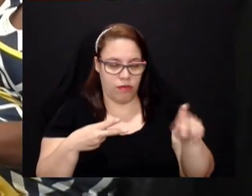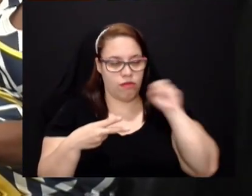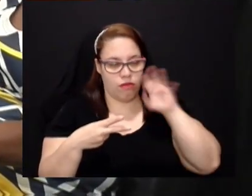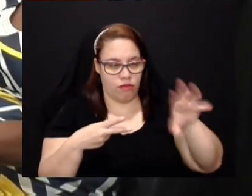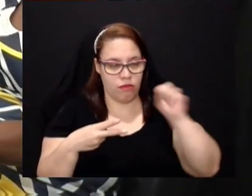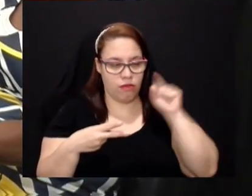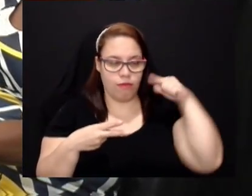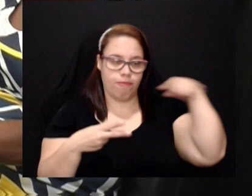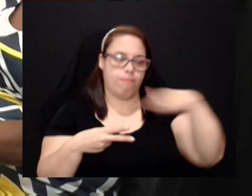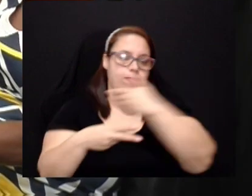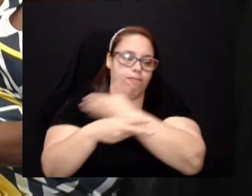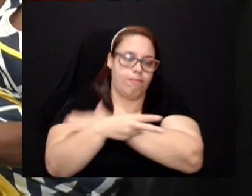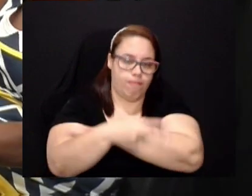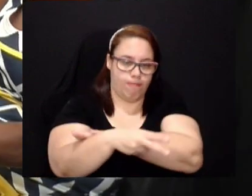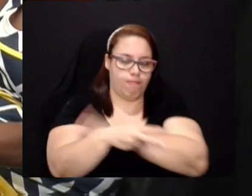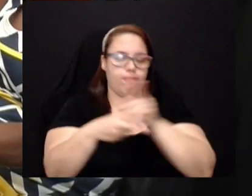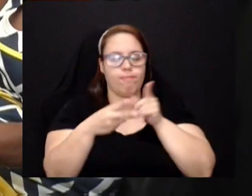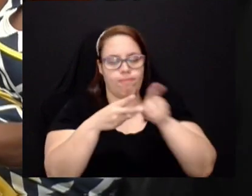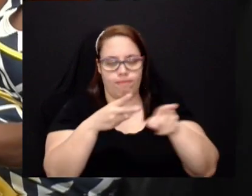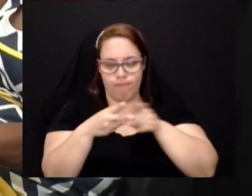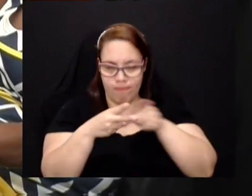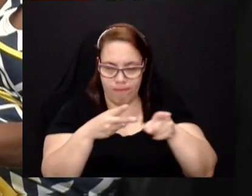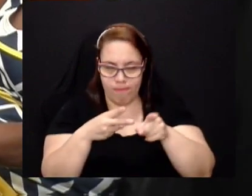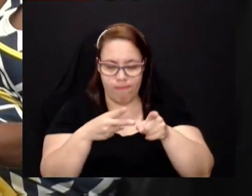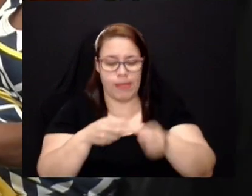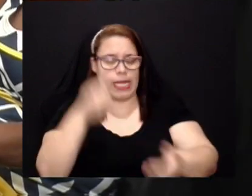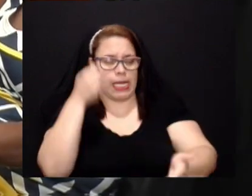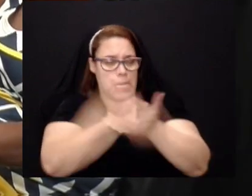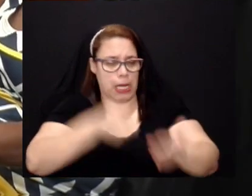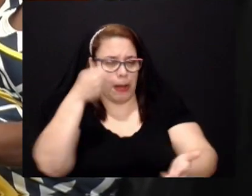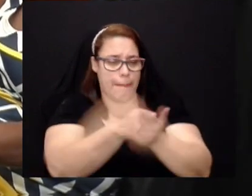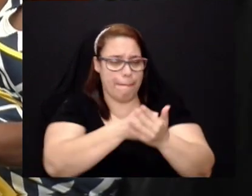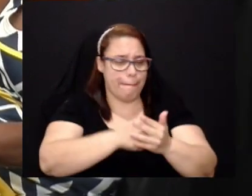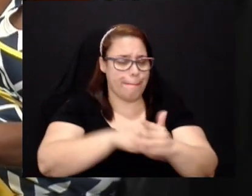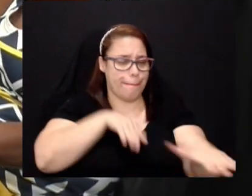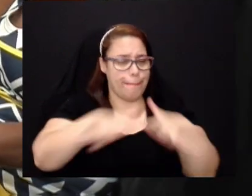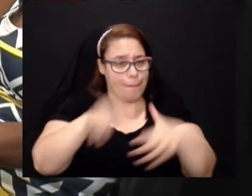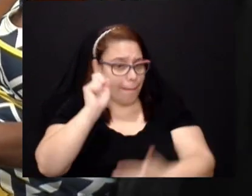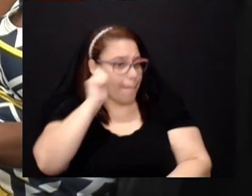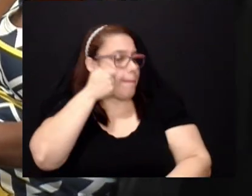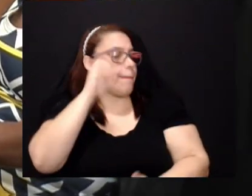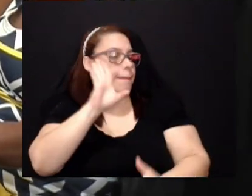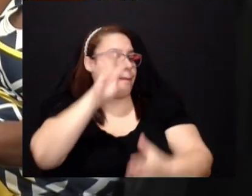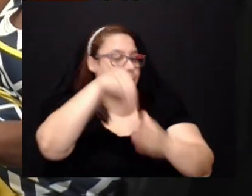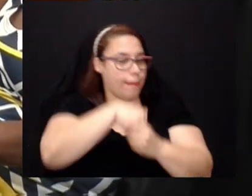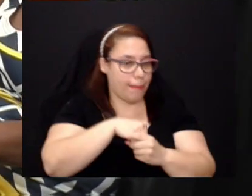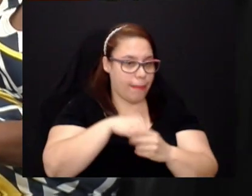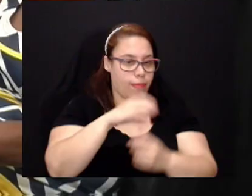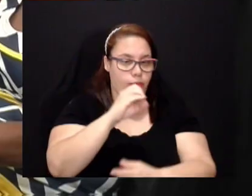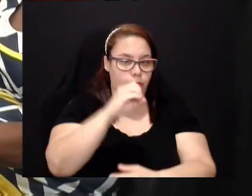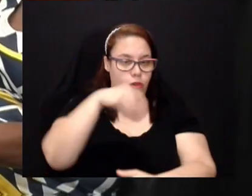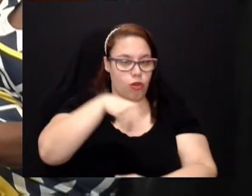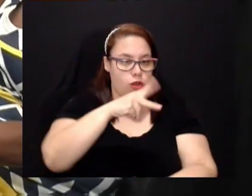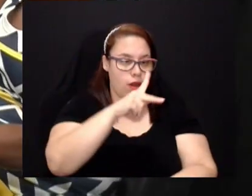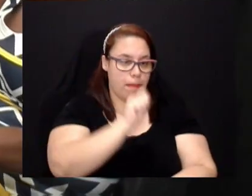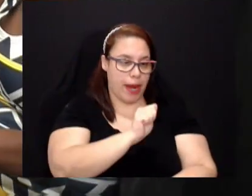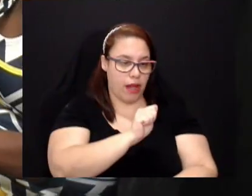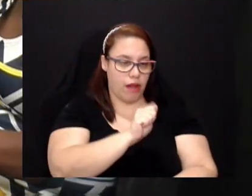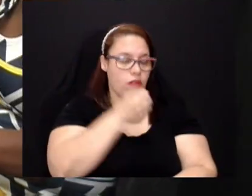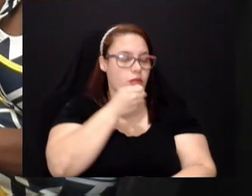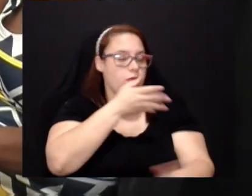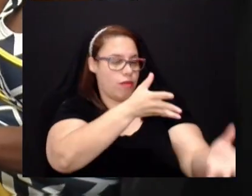antirracista, pesquisadora, militante do movimento negro e membro do CONEPA. Seja bem-vinda,